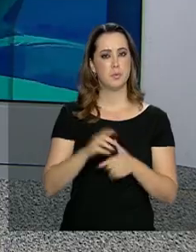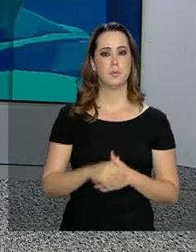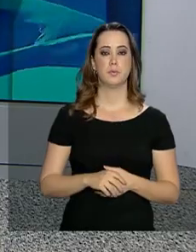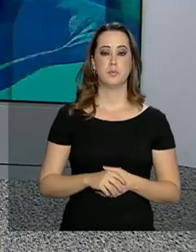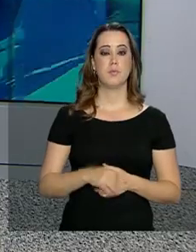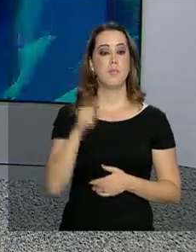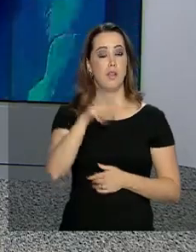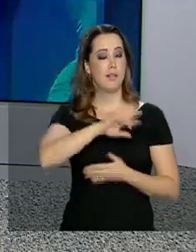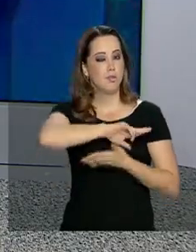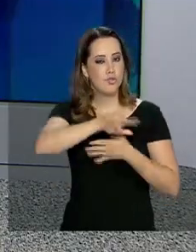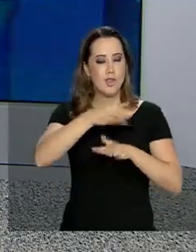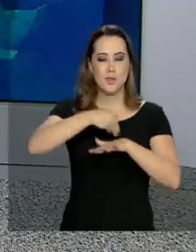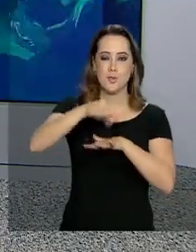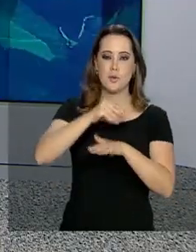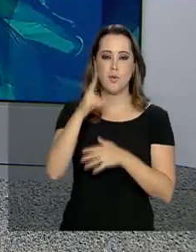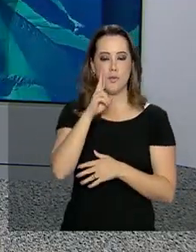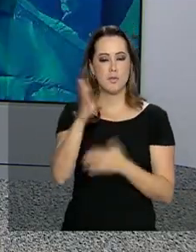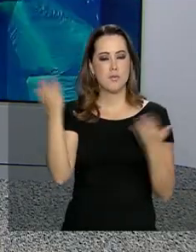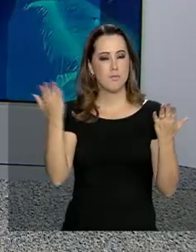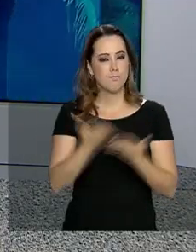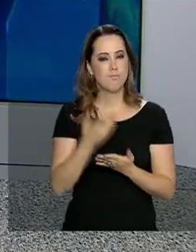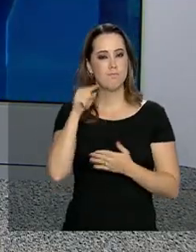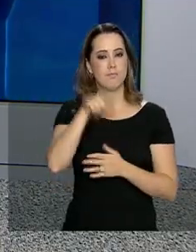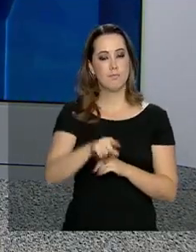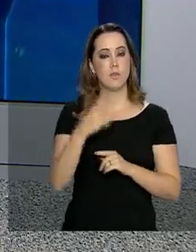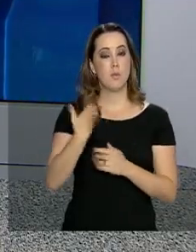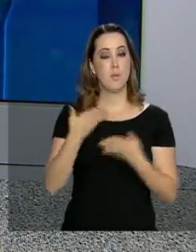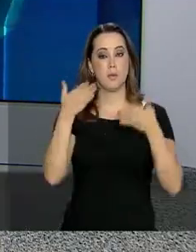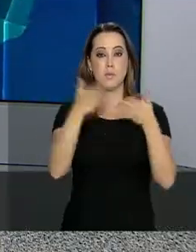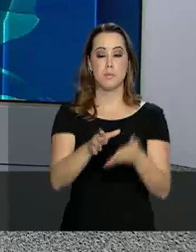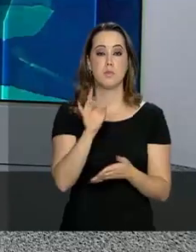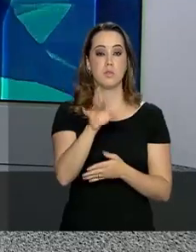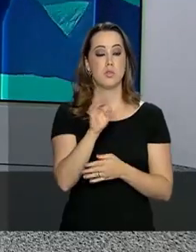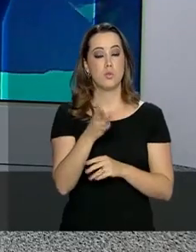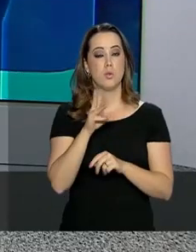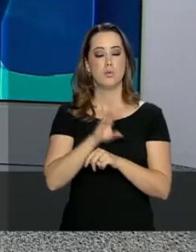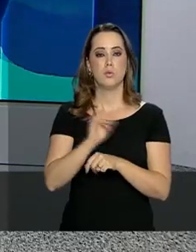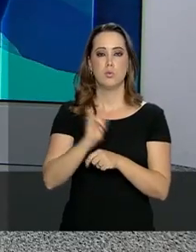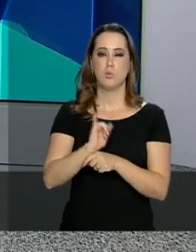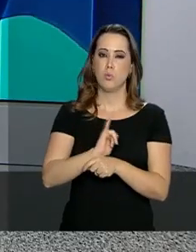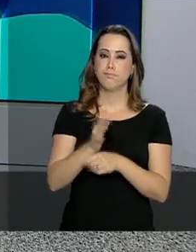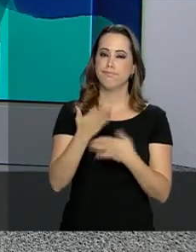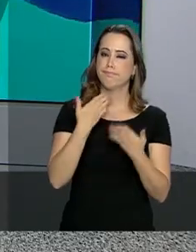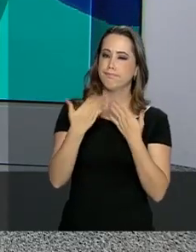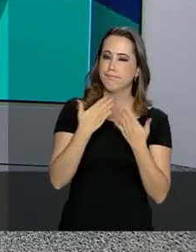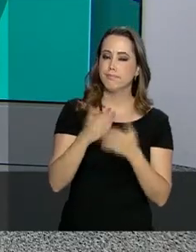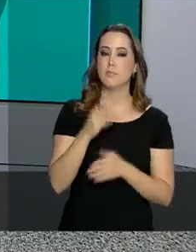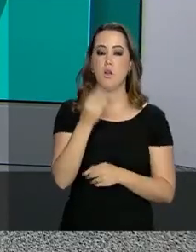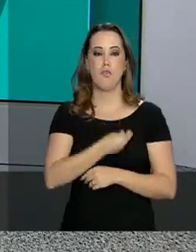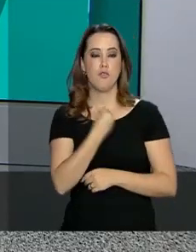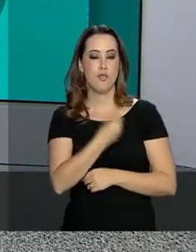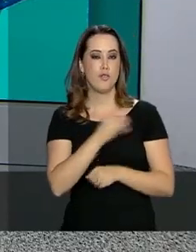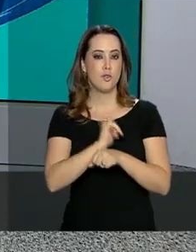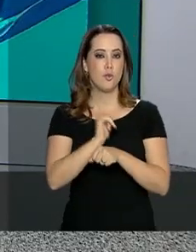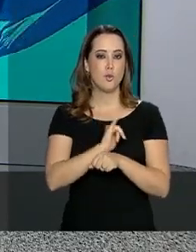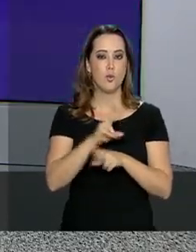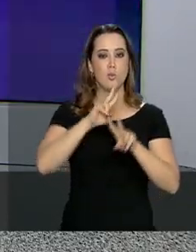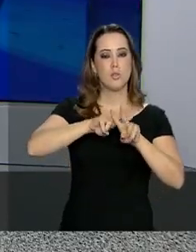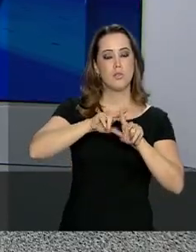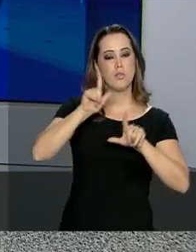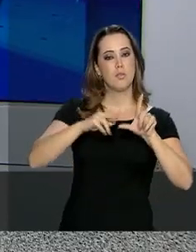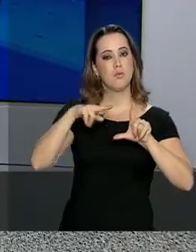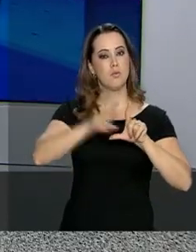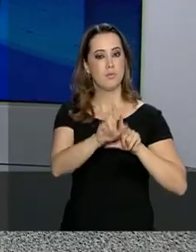Essas e outras notícias você acompanha agora e para participar, basta acessar o Bate-Papo ao vivo no YouTube ou usar a hashtag